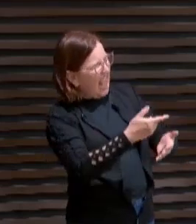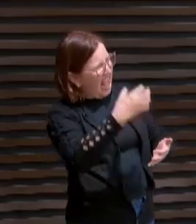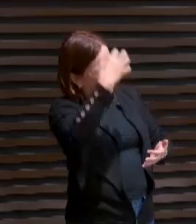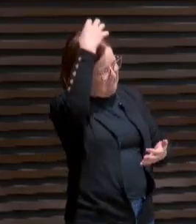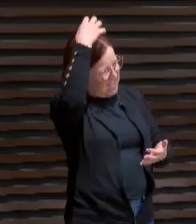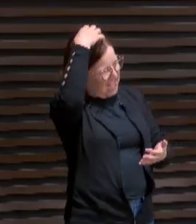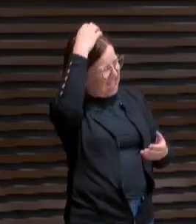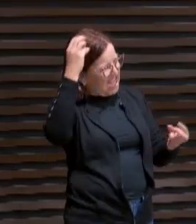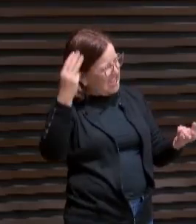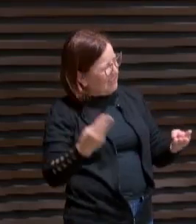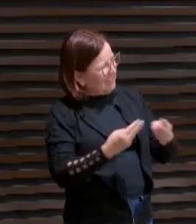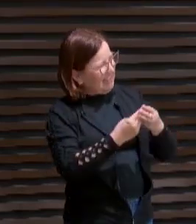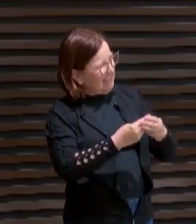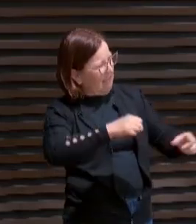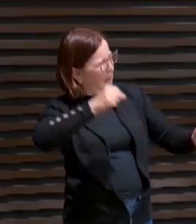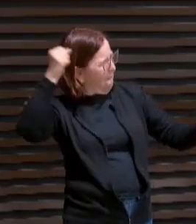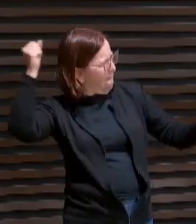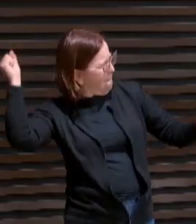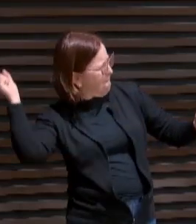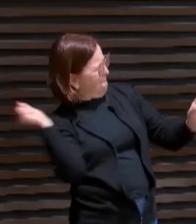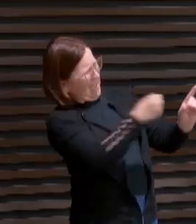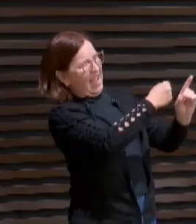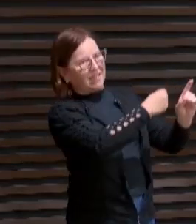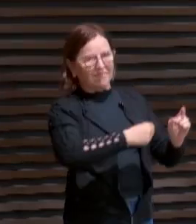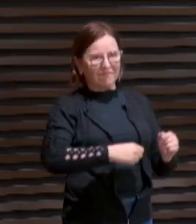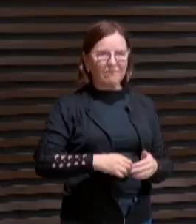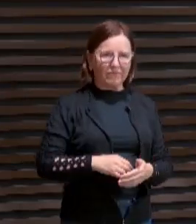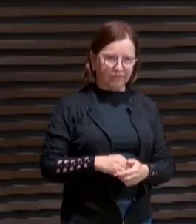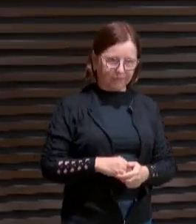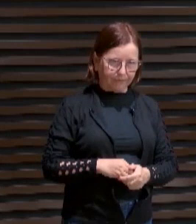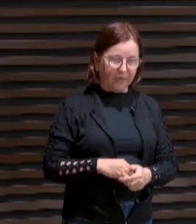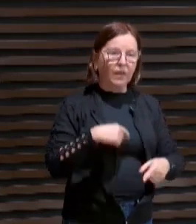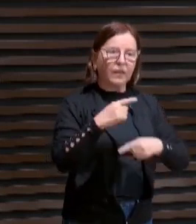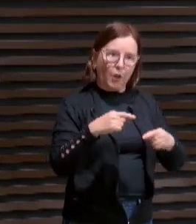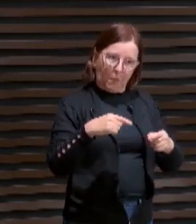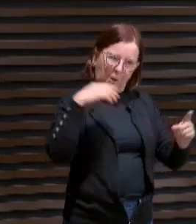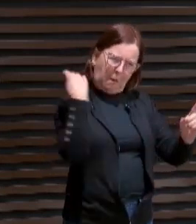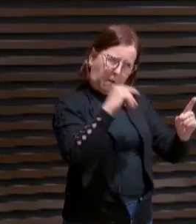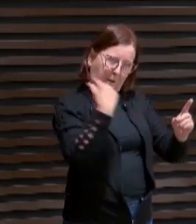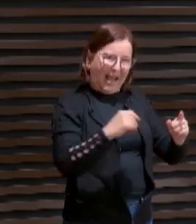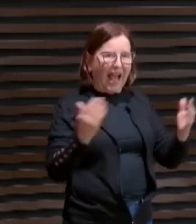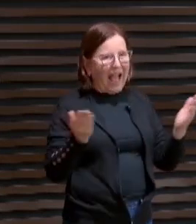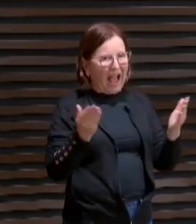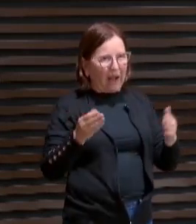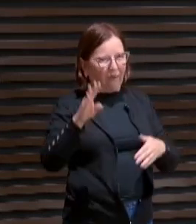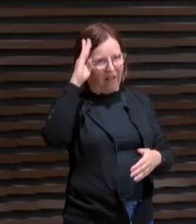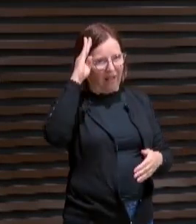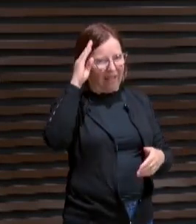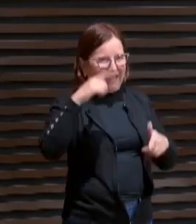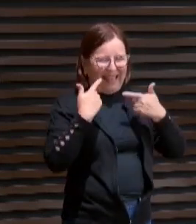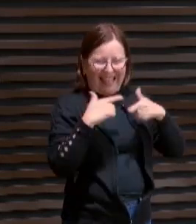coisa mais, depois dele ter sido açoitado, agora eles faziam um